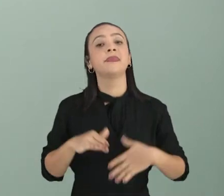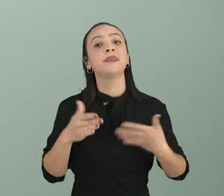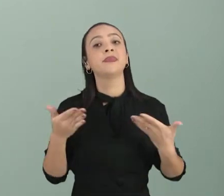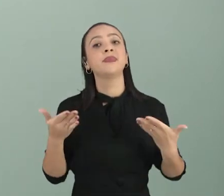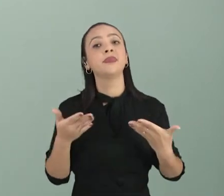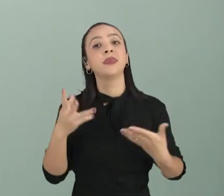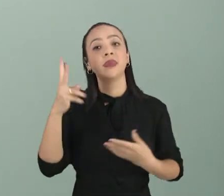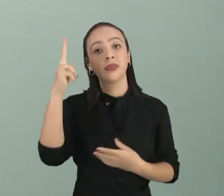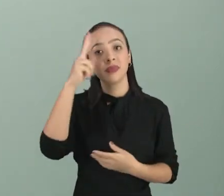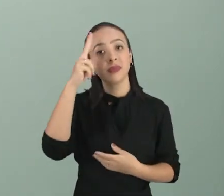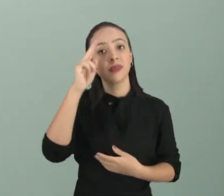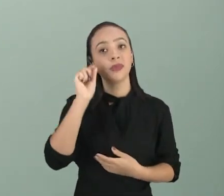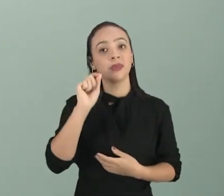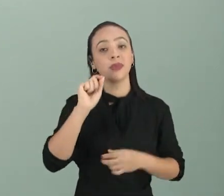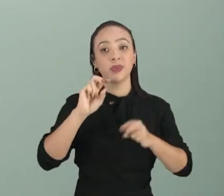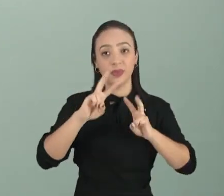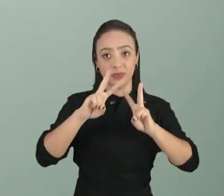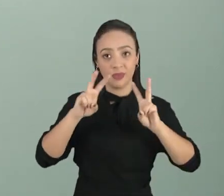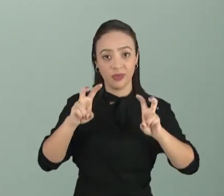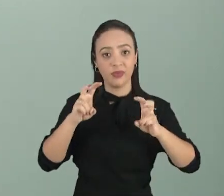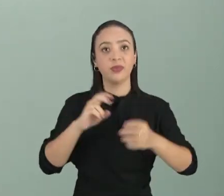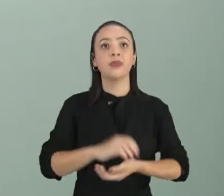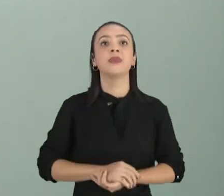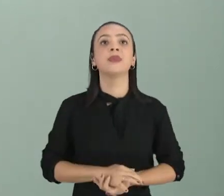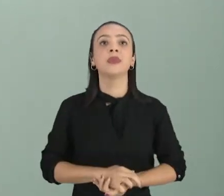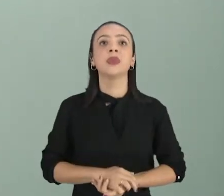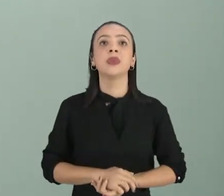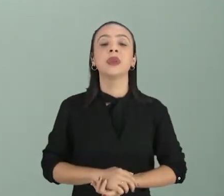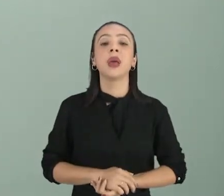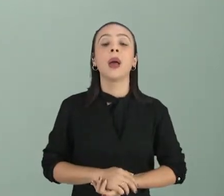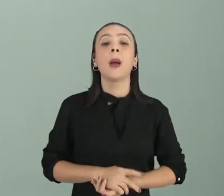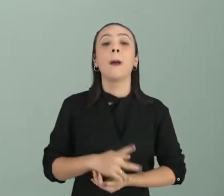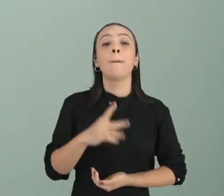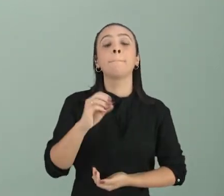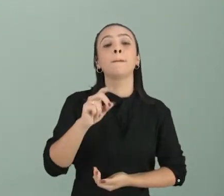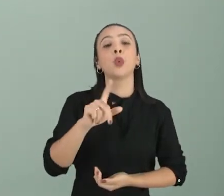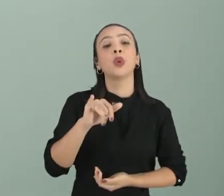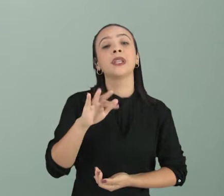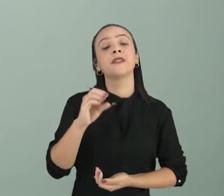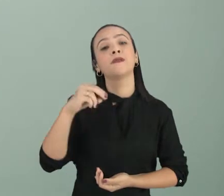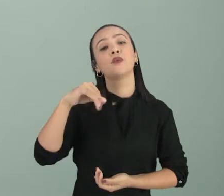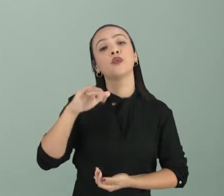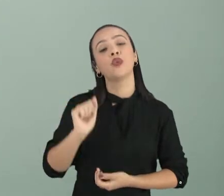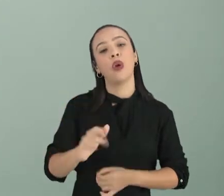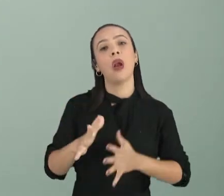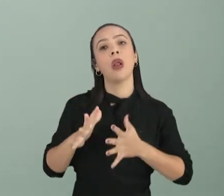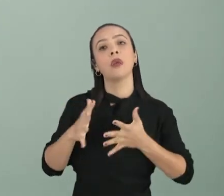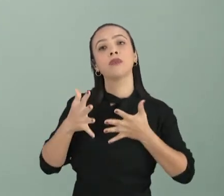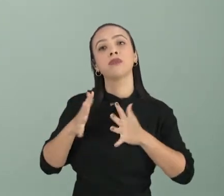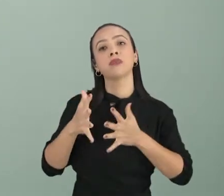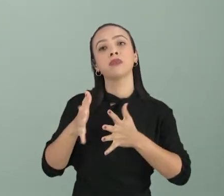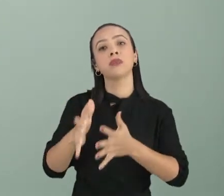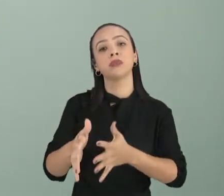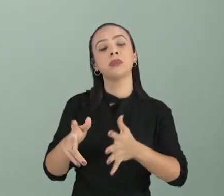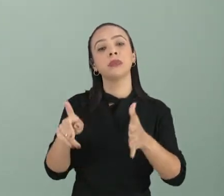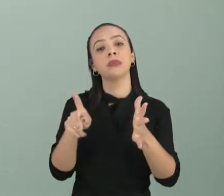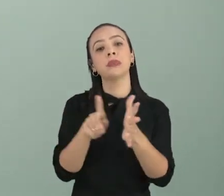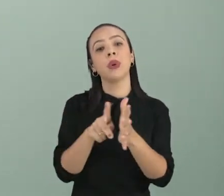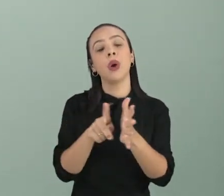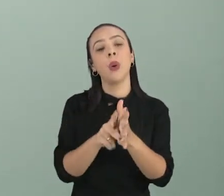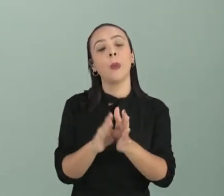vamos relembrar um tema chamado polifonia. Vamos entender o que é a polifonia dentro da